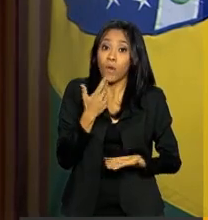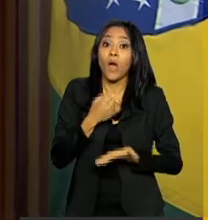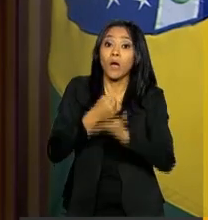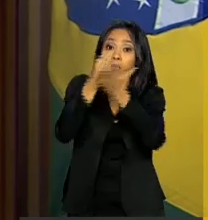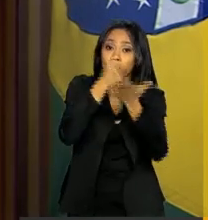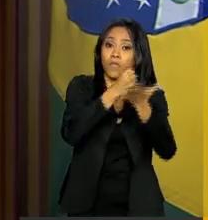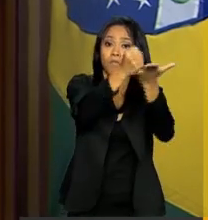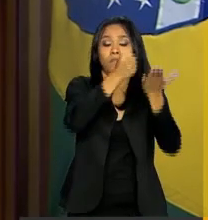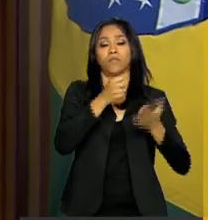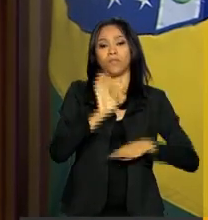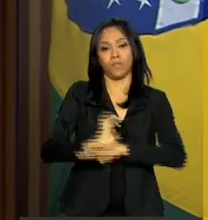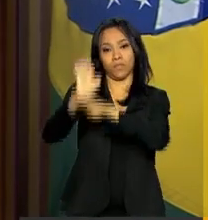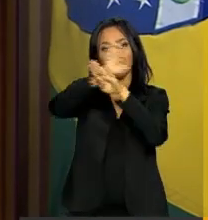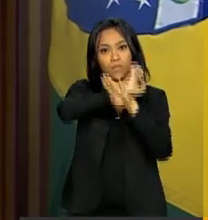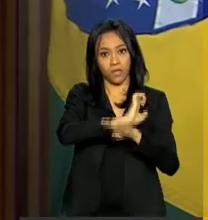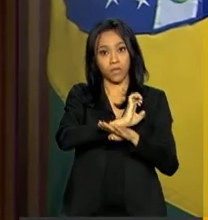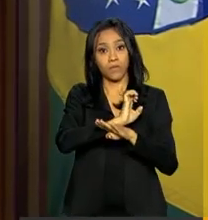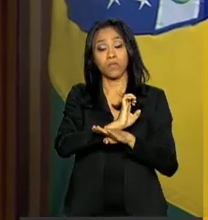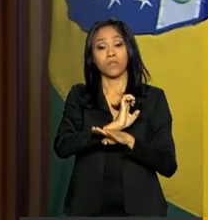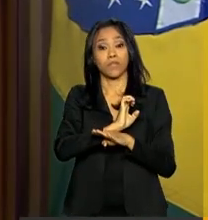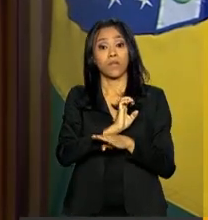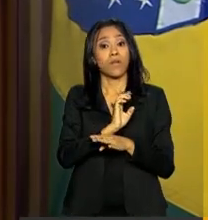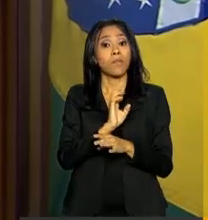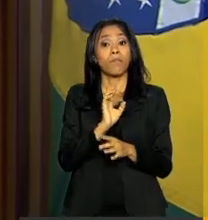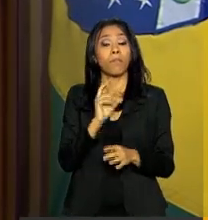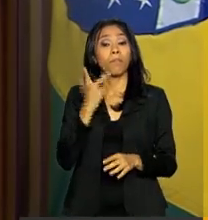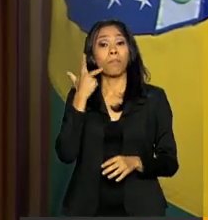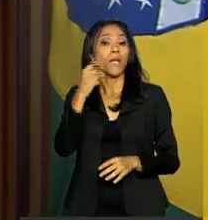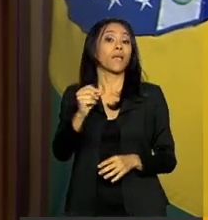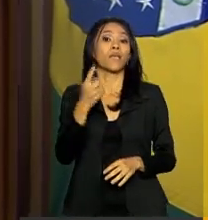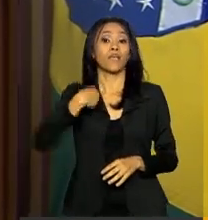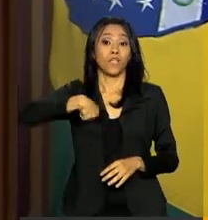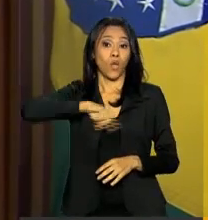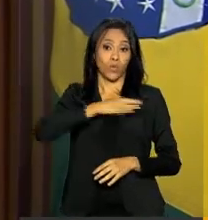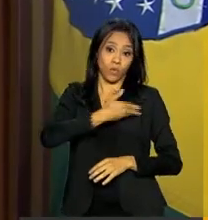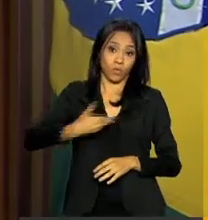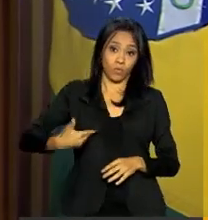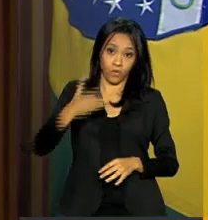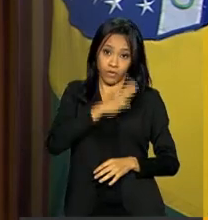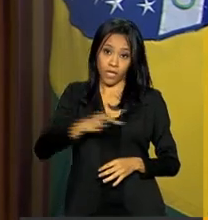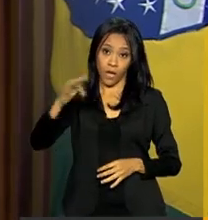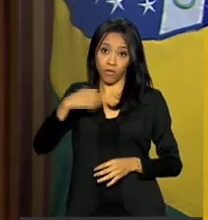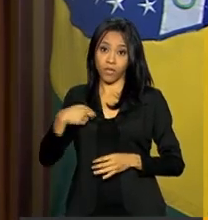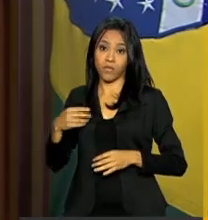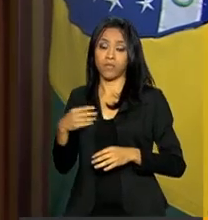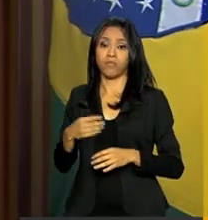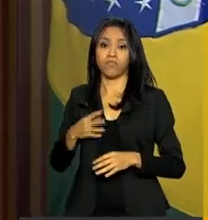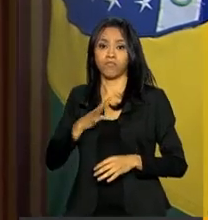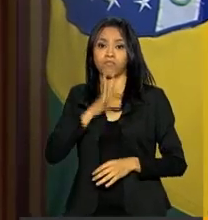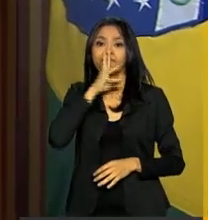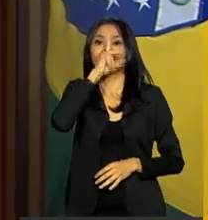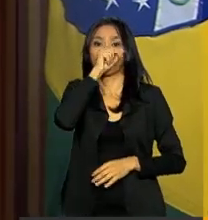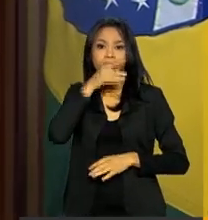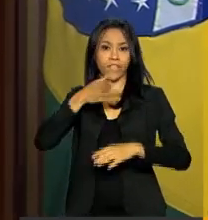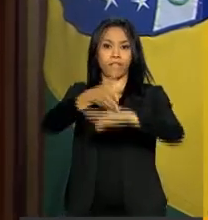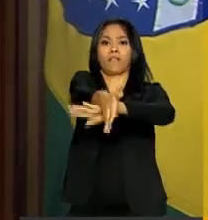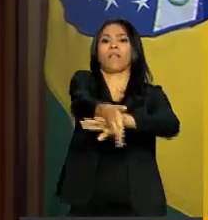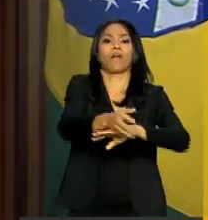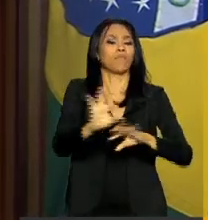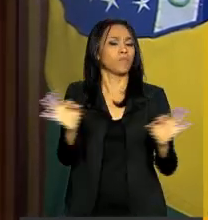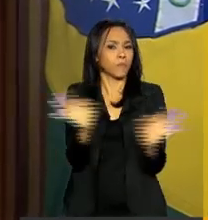federados exata é precisamente para que não não invadam anos não esta intenção à competência que